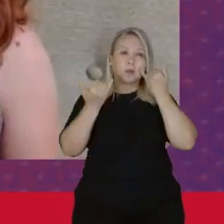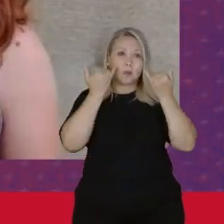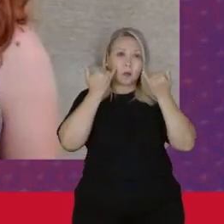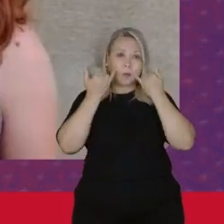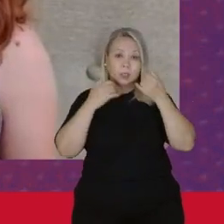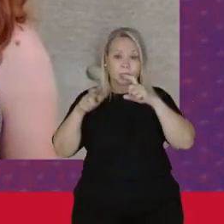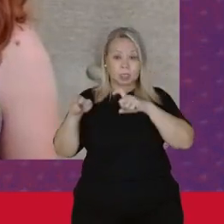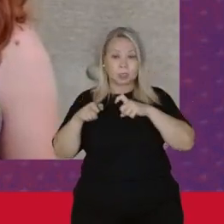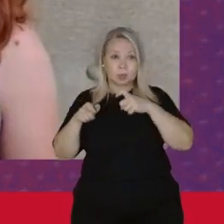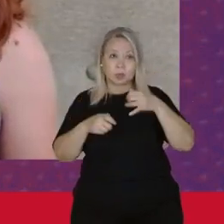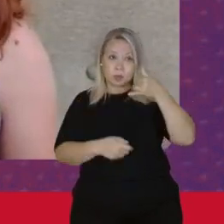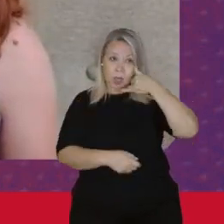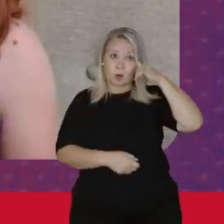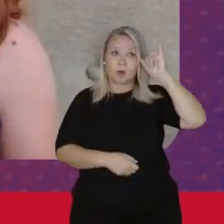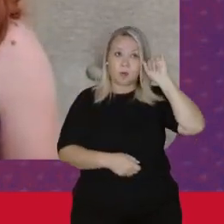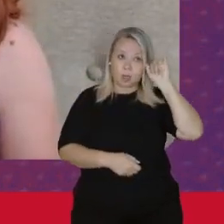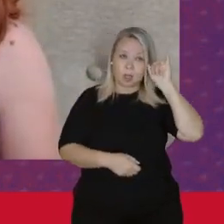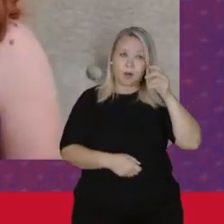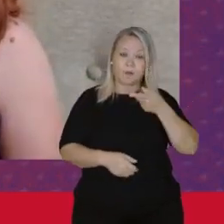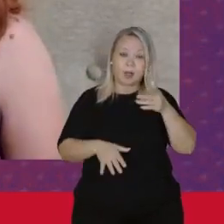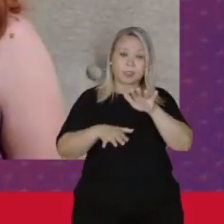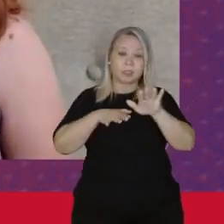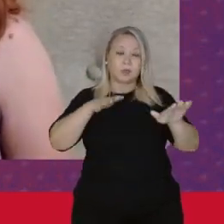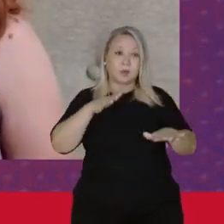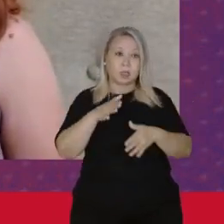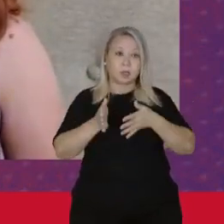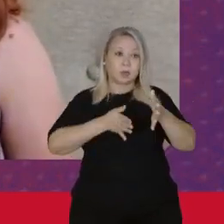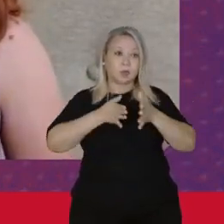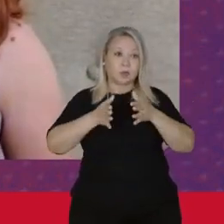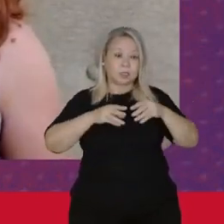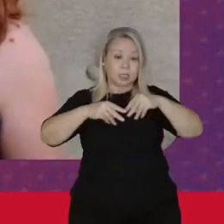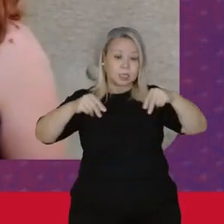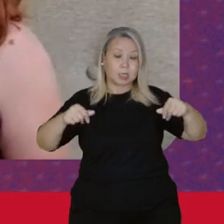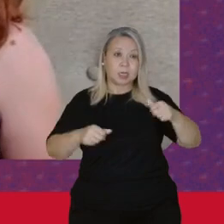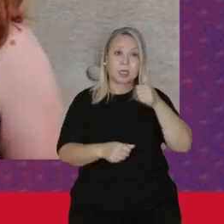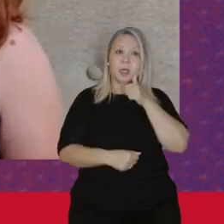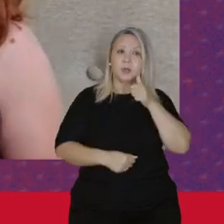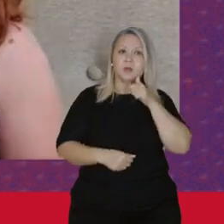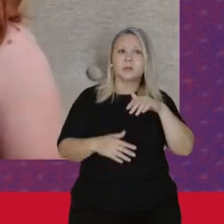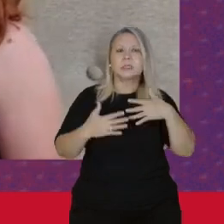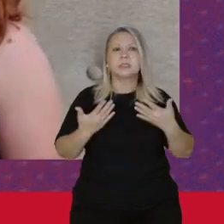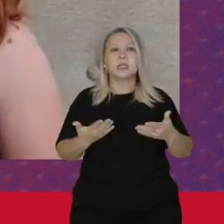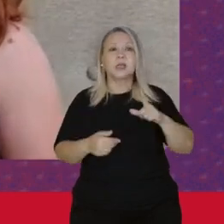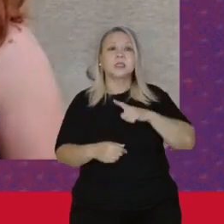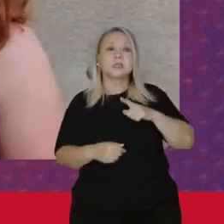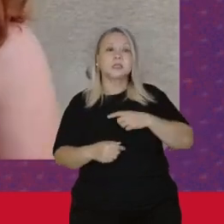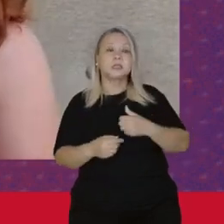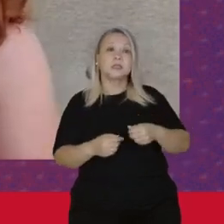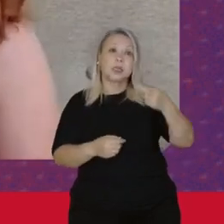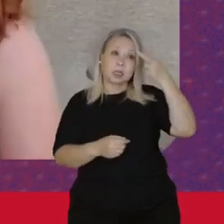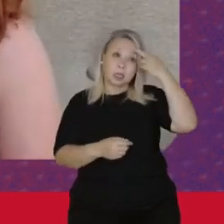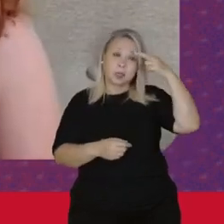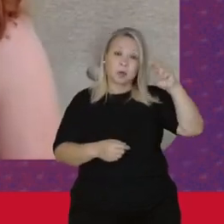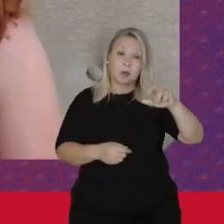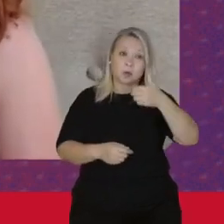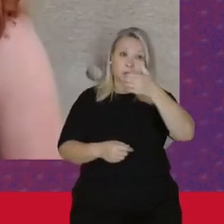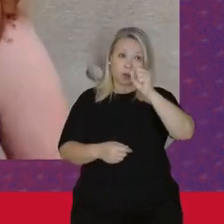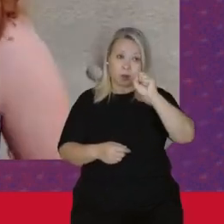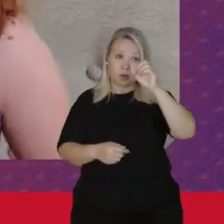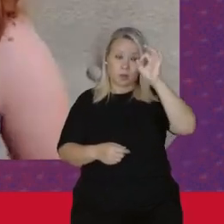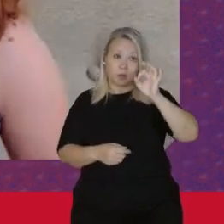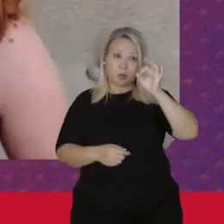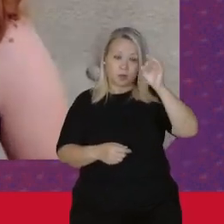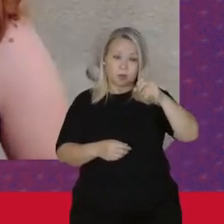que mostra ainda essa desigualdade no acesso à terra, é de que as mulheres, apesar de serem proprietárias de 18% das terras,